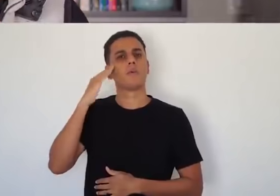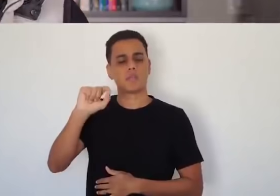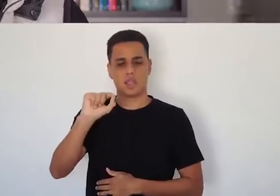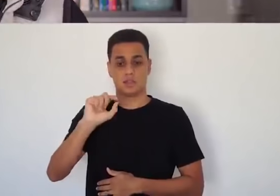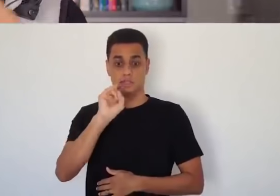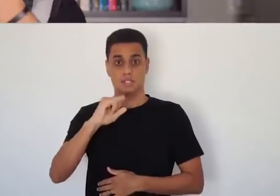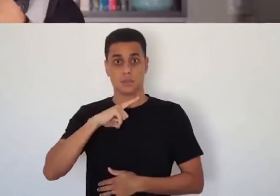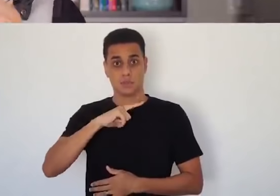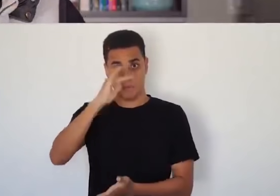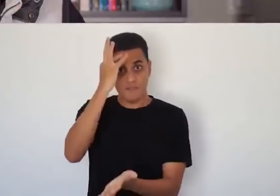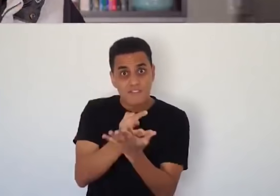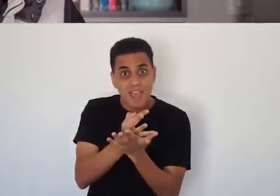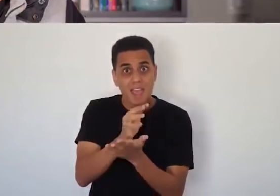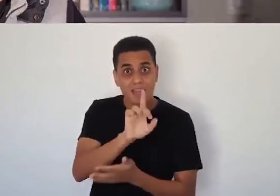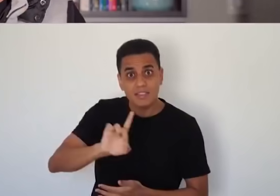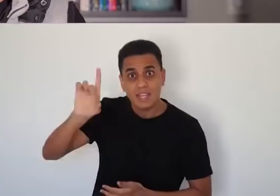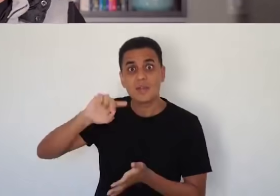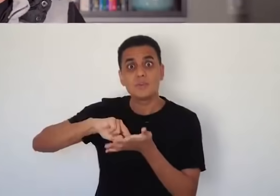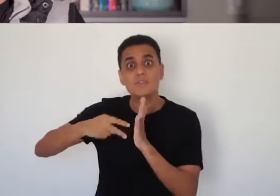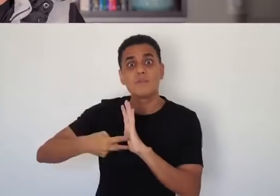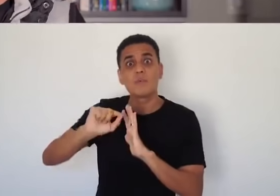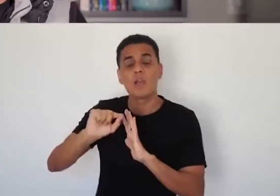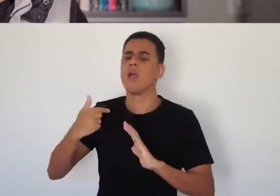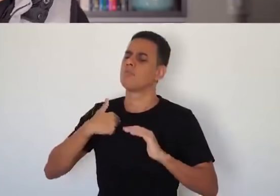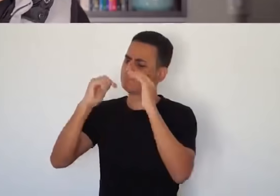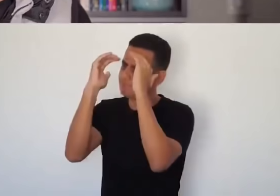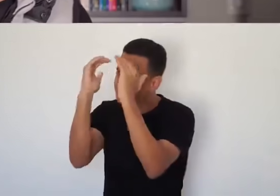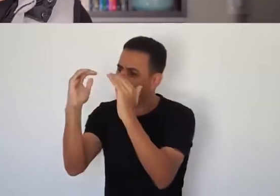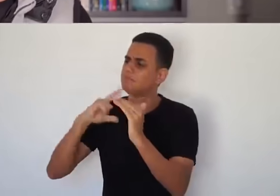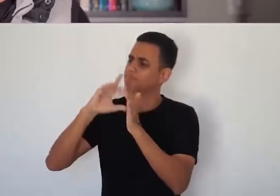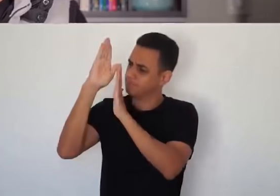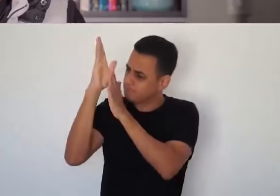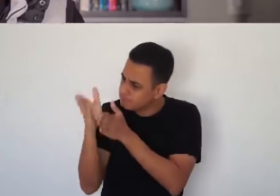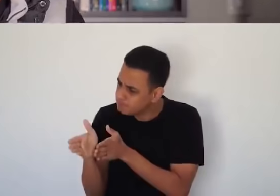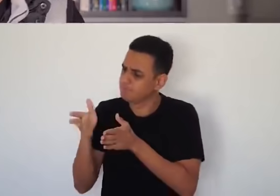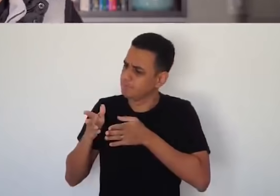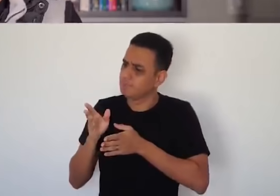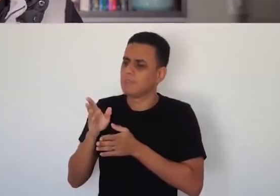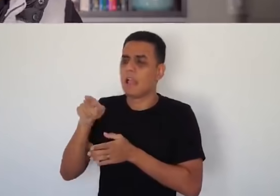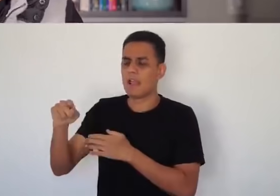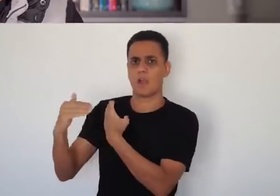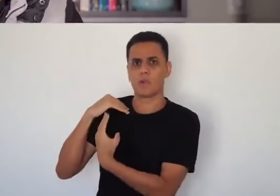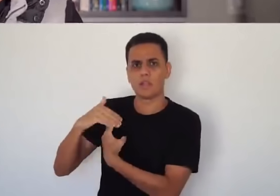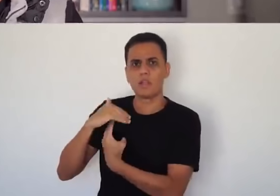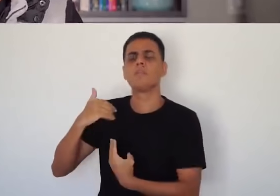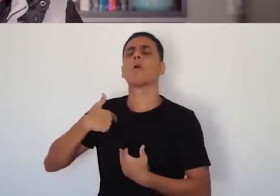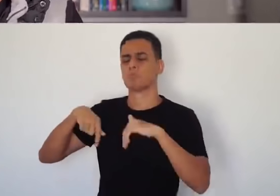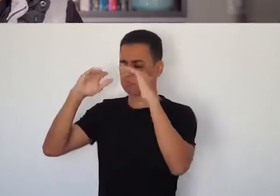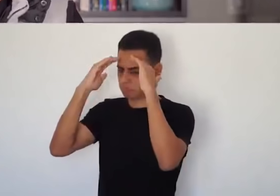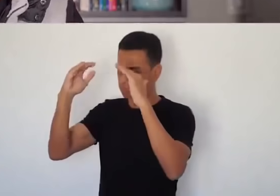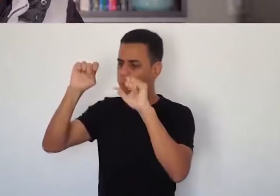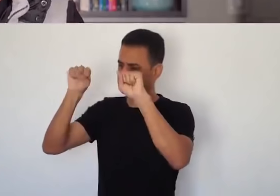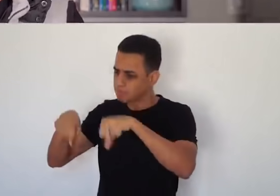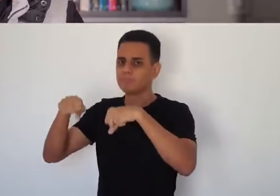que eu creio em Deus, portanto, tudo aquilo que Deus me instrui, tudo aquilo que foi revelado por Deus, e é para nós a